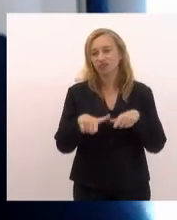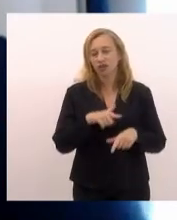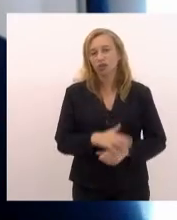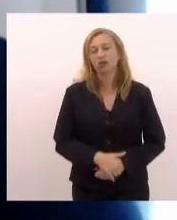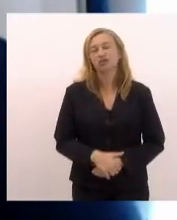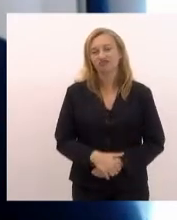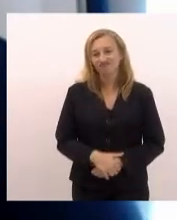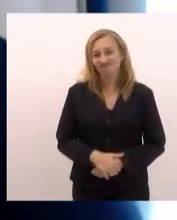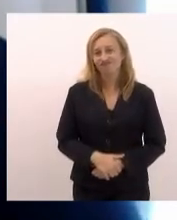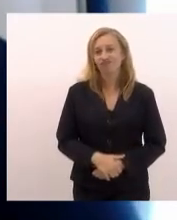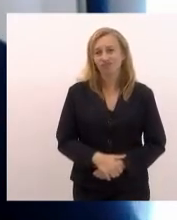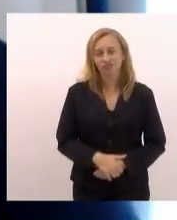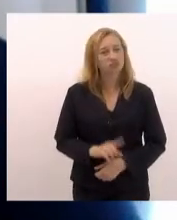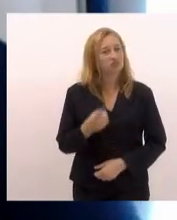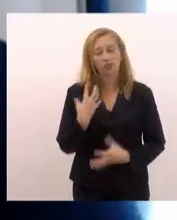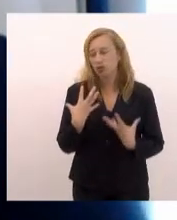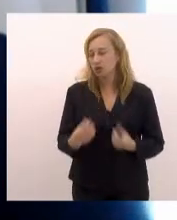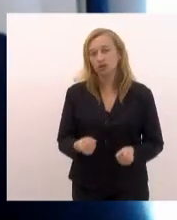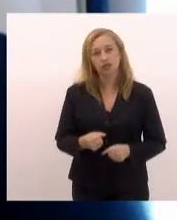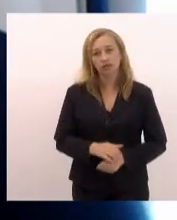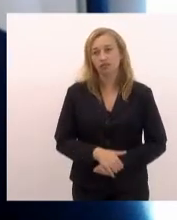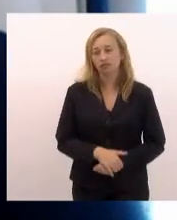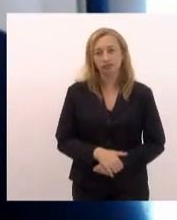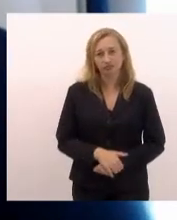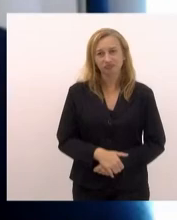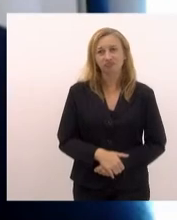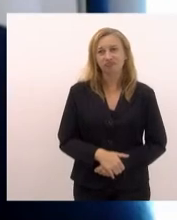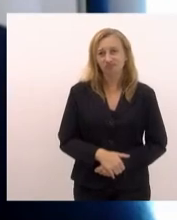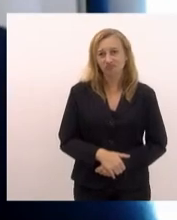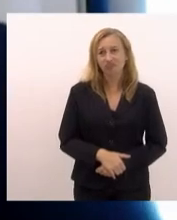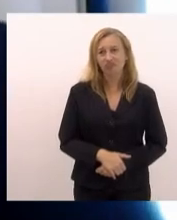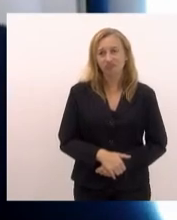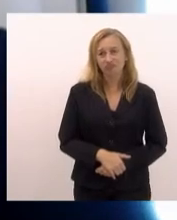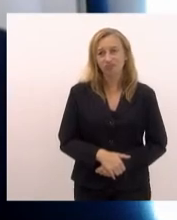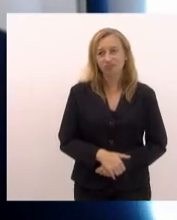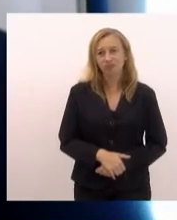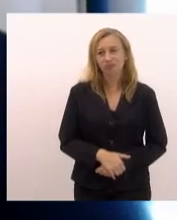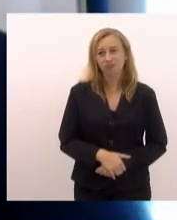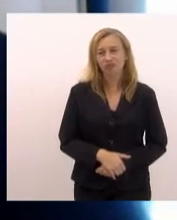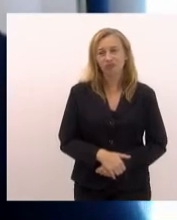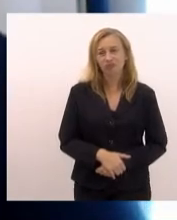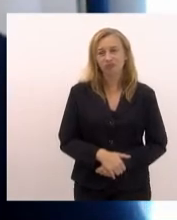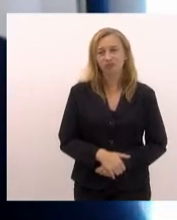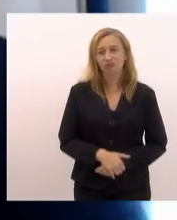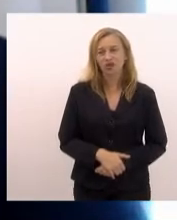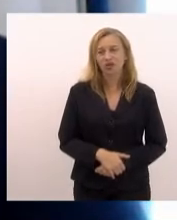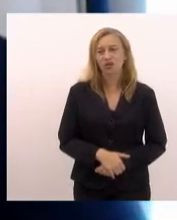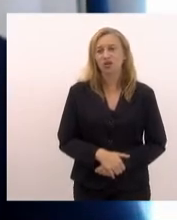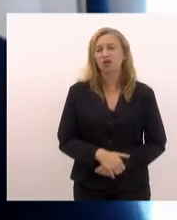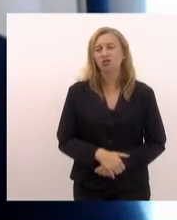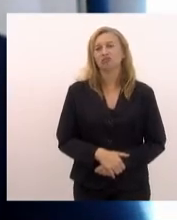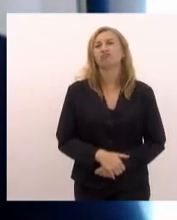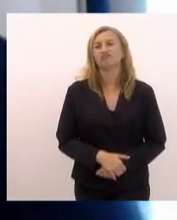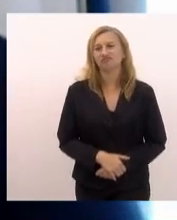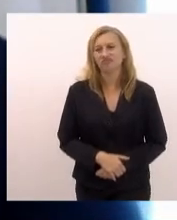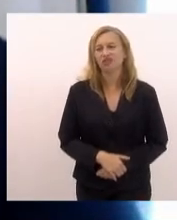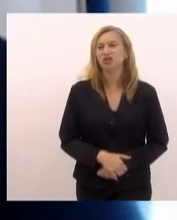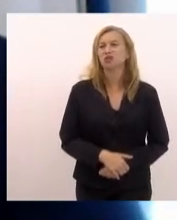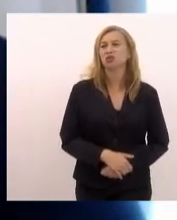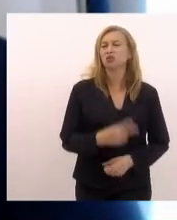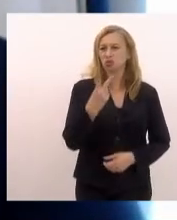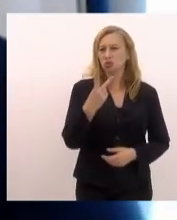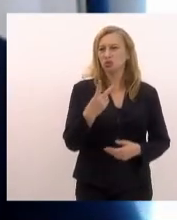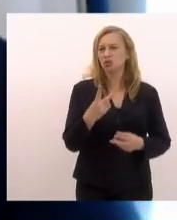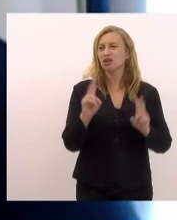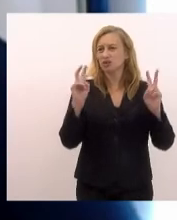Isso é absolutamente inaceitável, né? A gente tem duas versões correndo o caso, as duas são